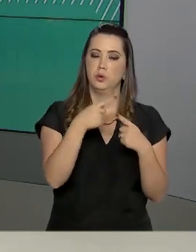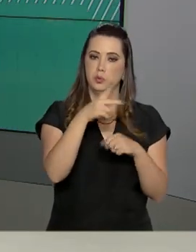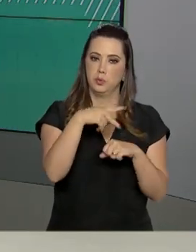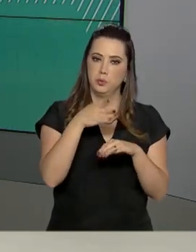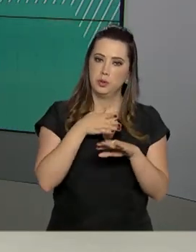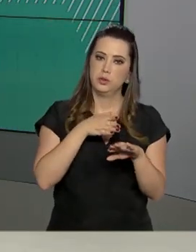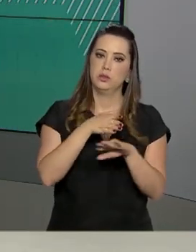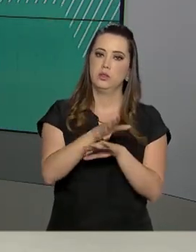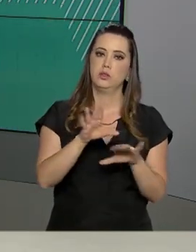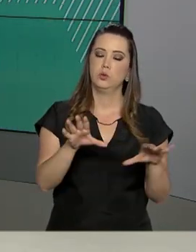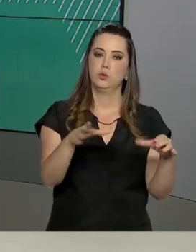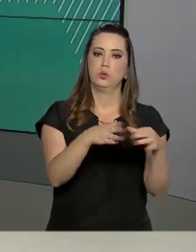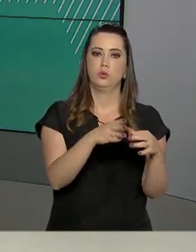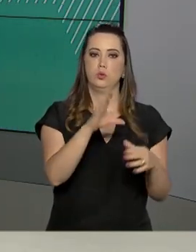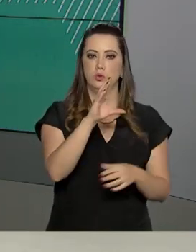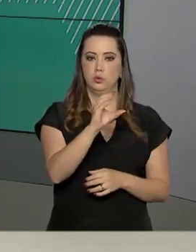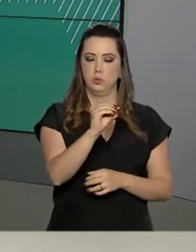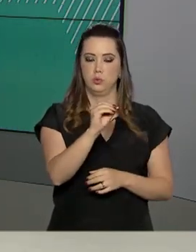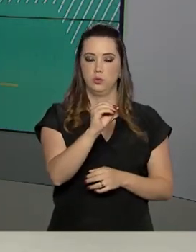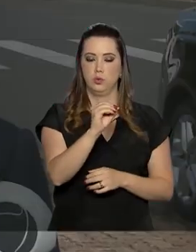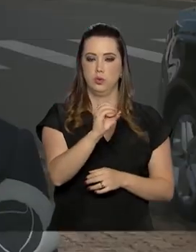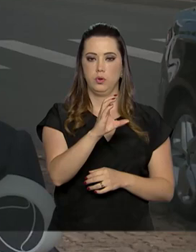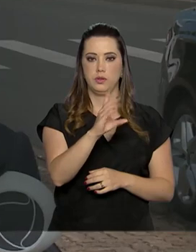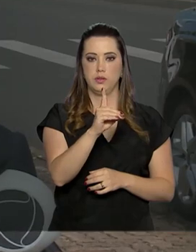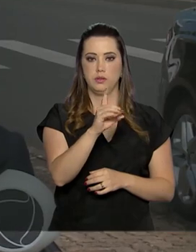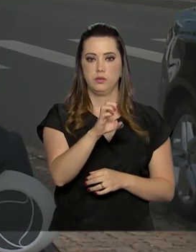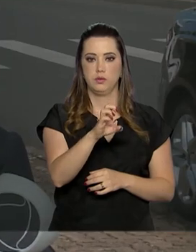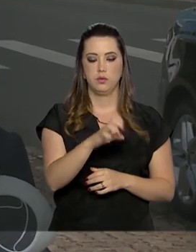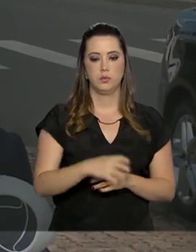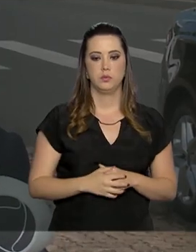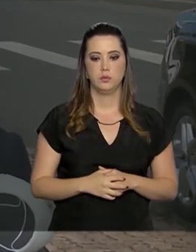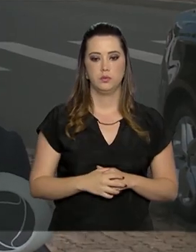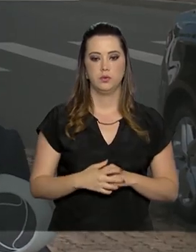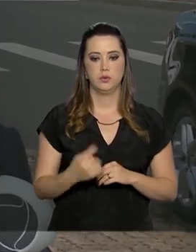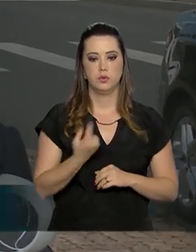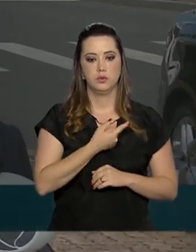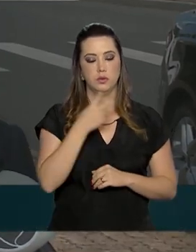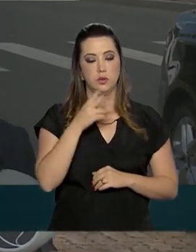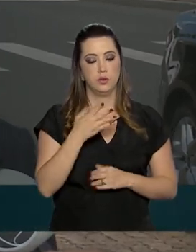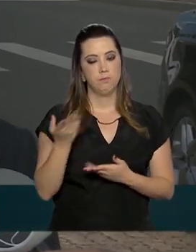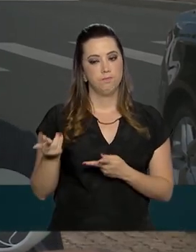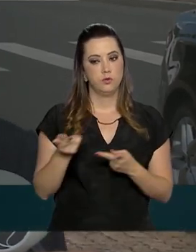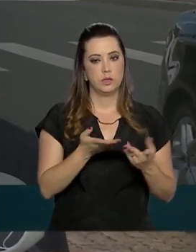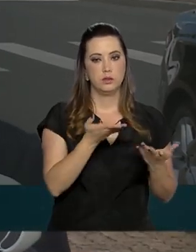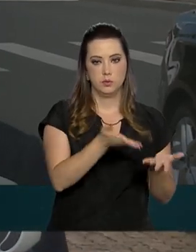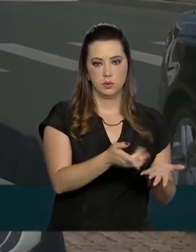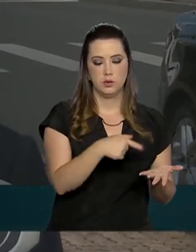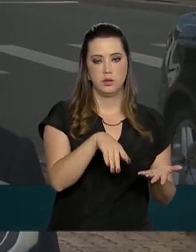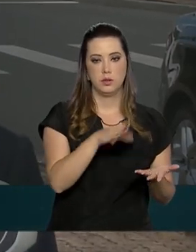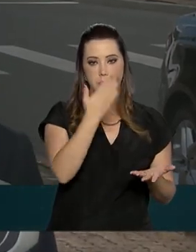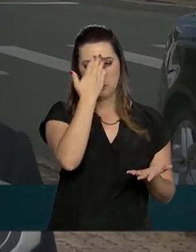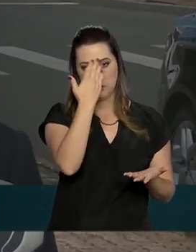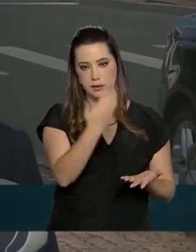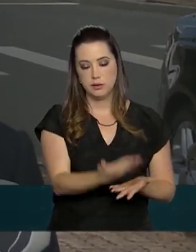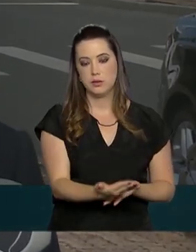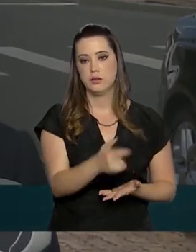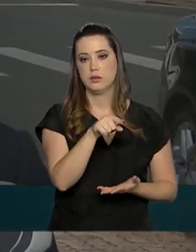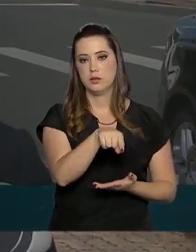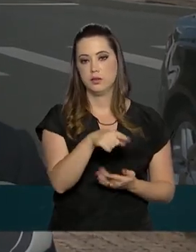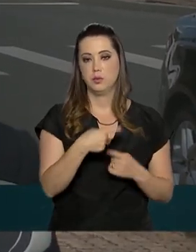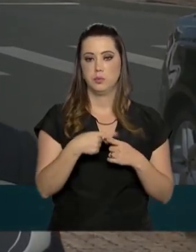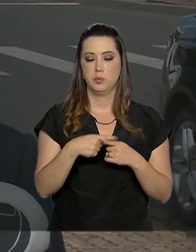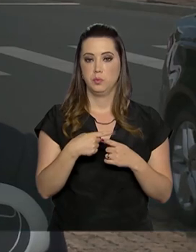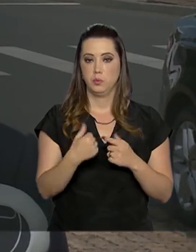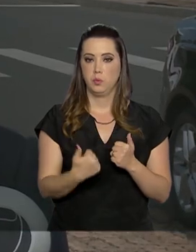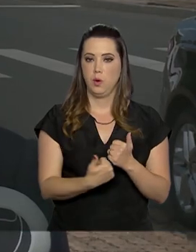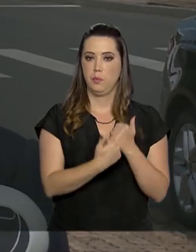ingresse na organização nós vamos agradecer aqui né o apoio é dos